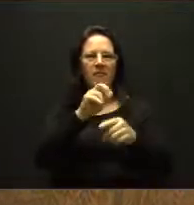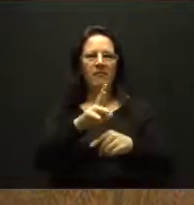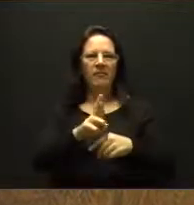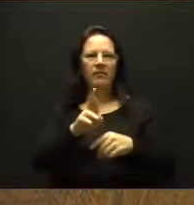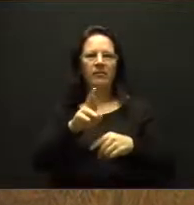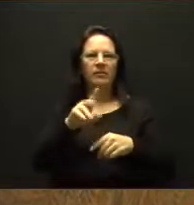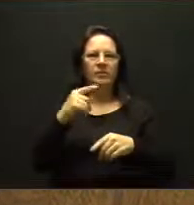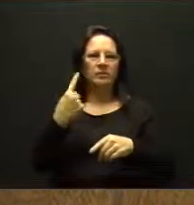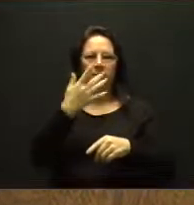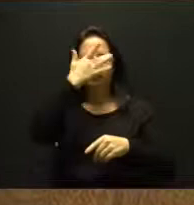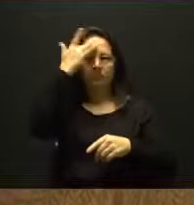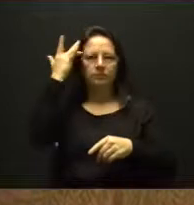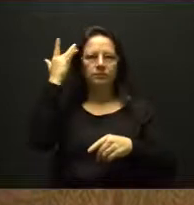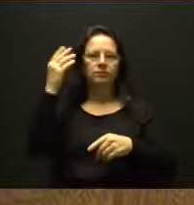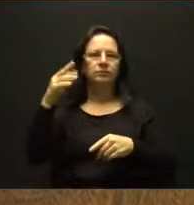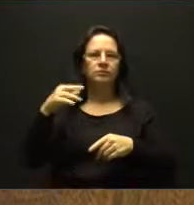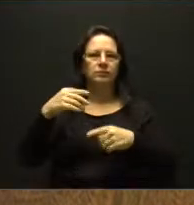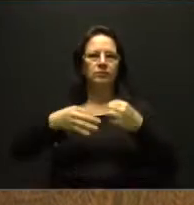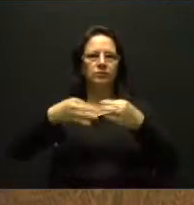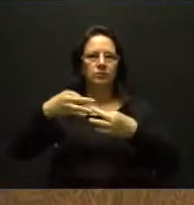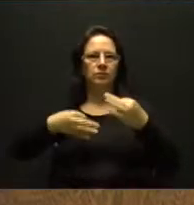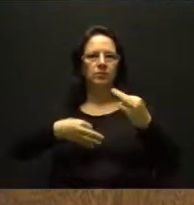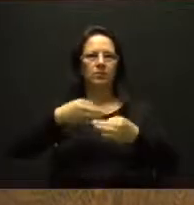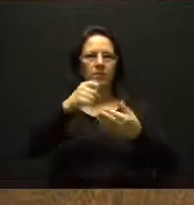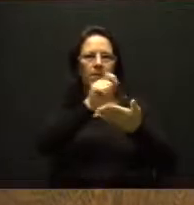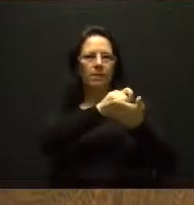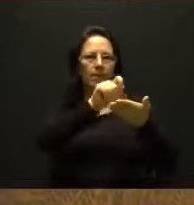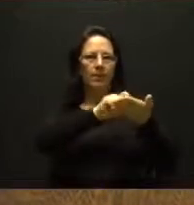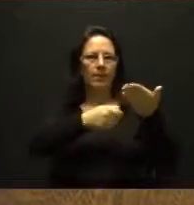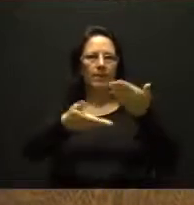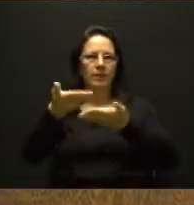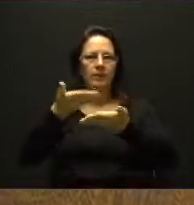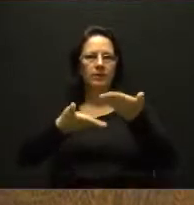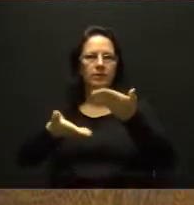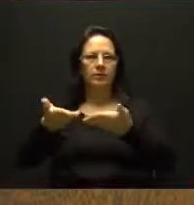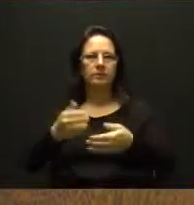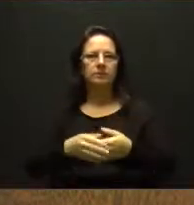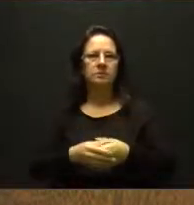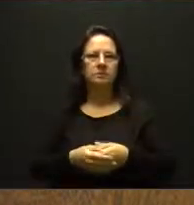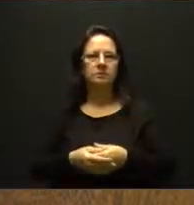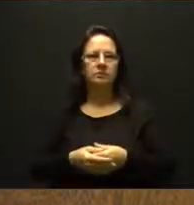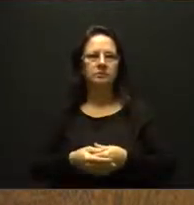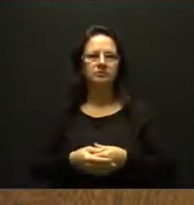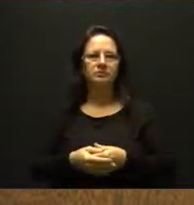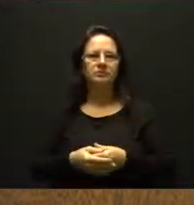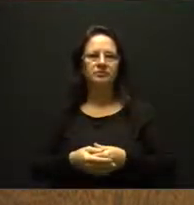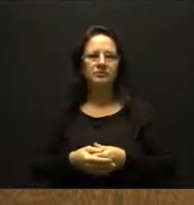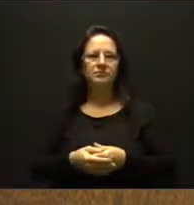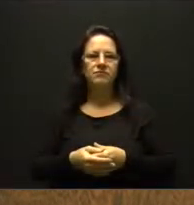procuradoria jurídica da casa que acatamos ea seguir transcrevemos